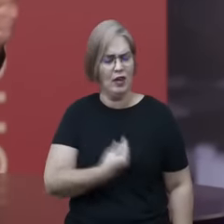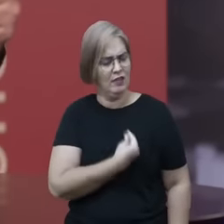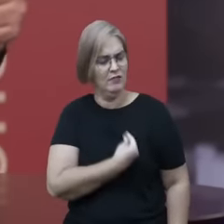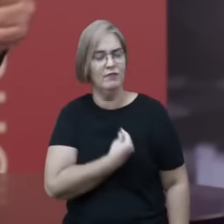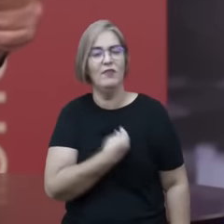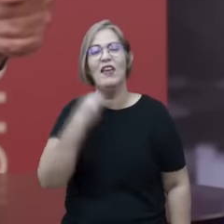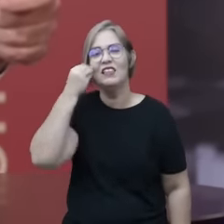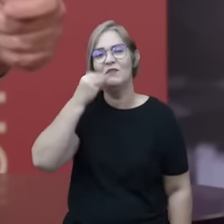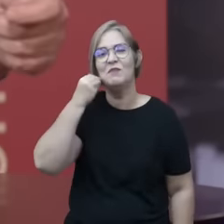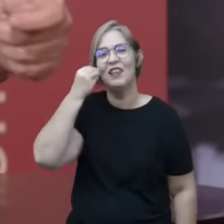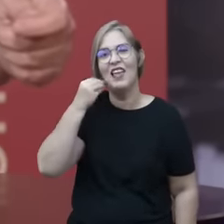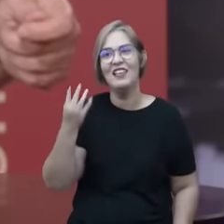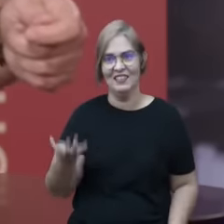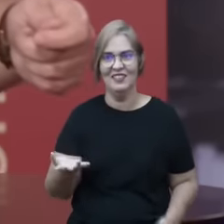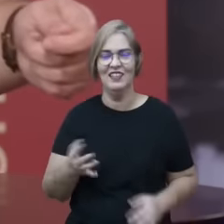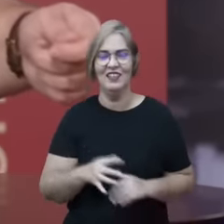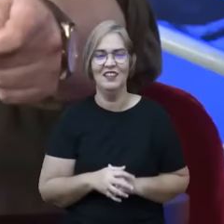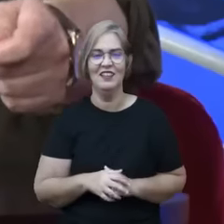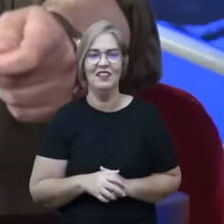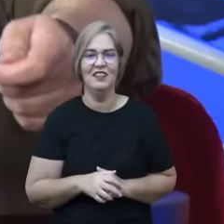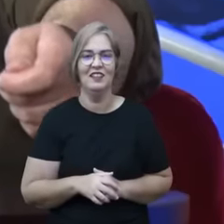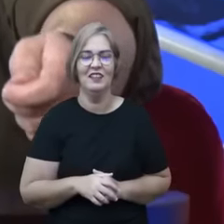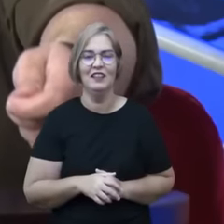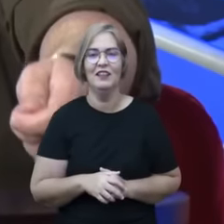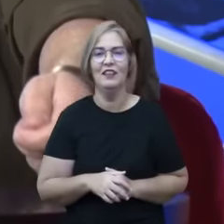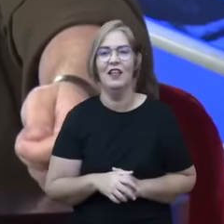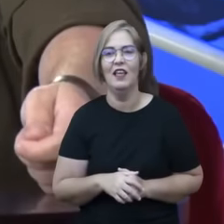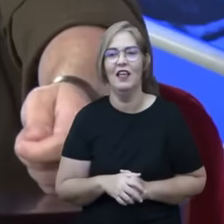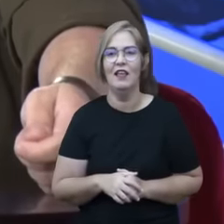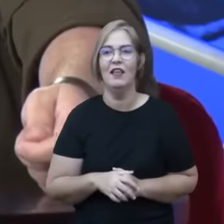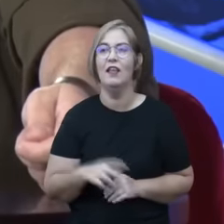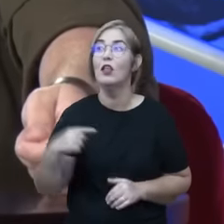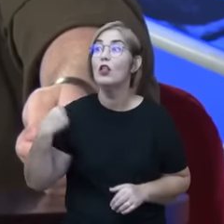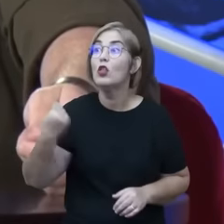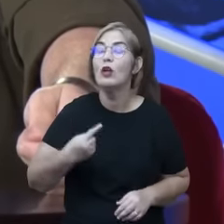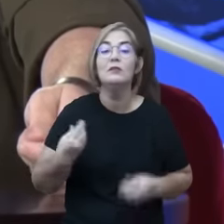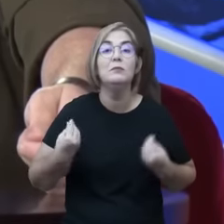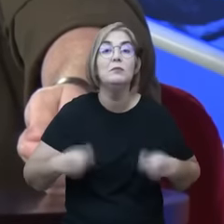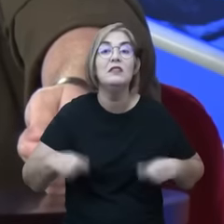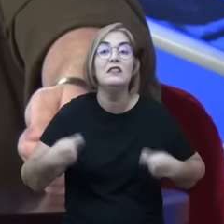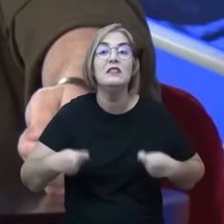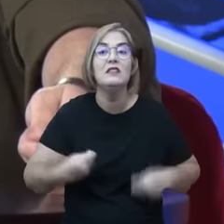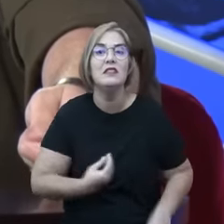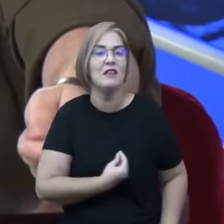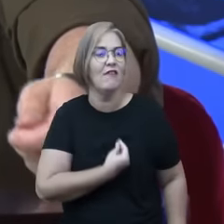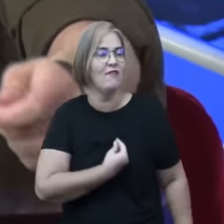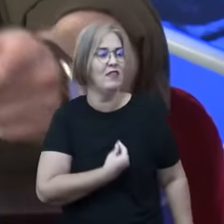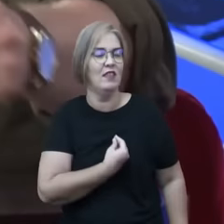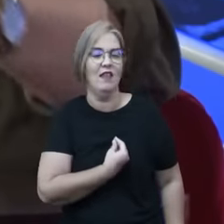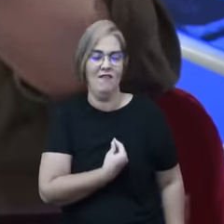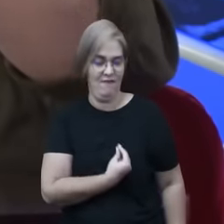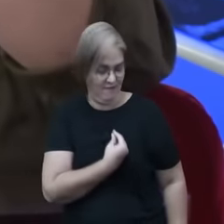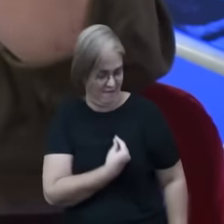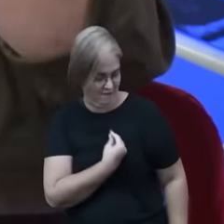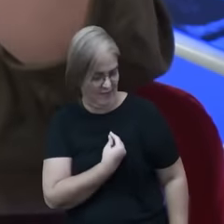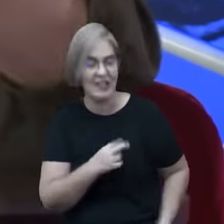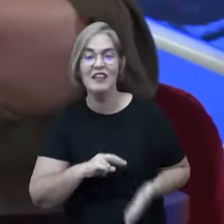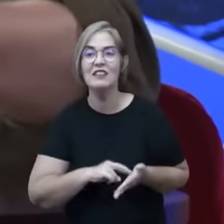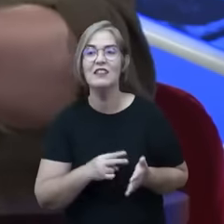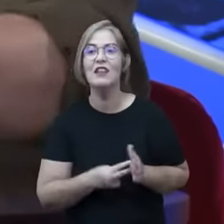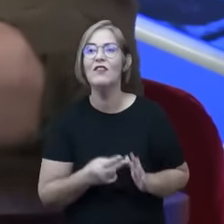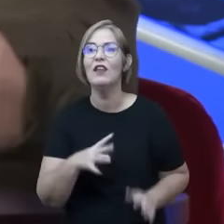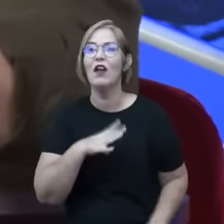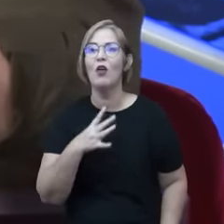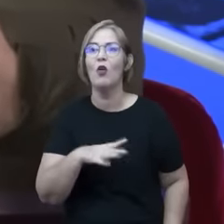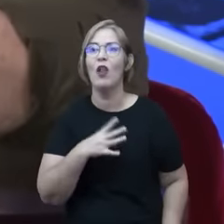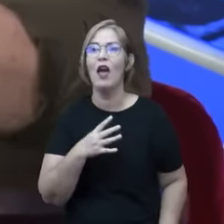velho Guimarães depois lá, né? Bom, a vida antes de tudo exige coragem, né? Viver exigem coragem. Ora, e é